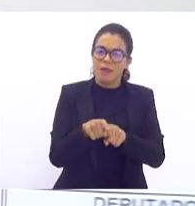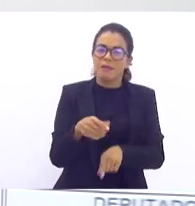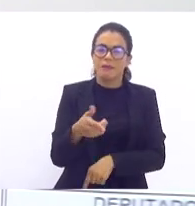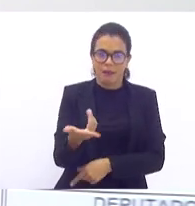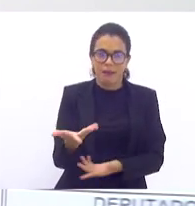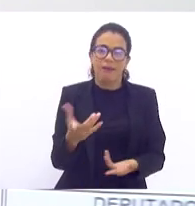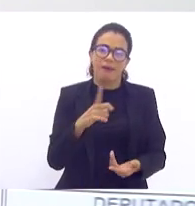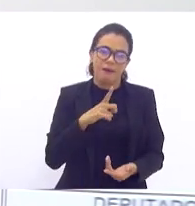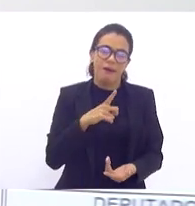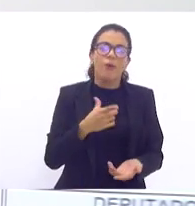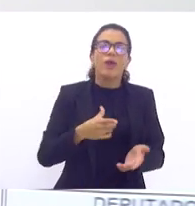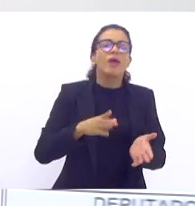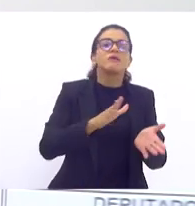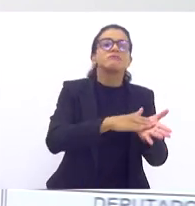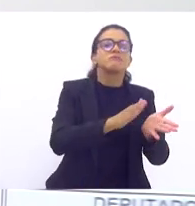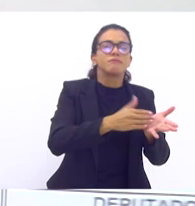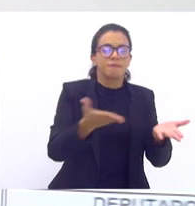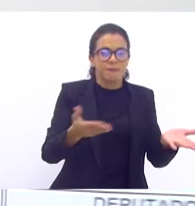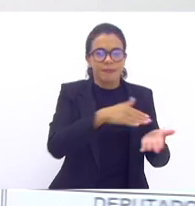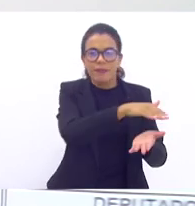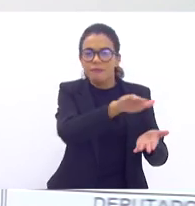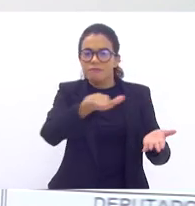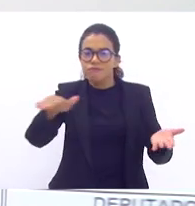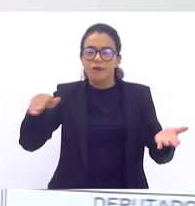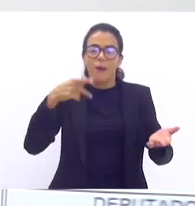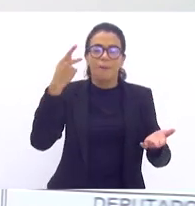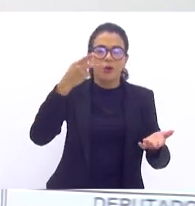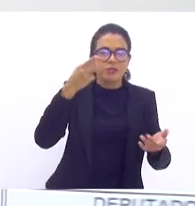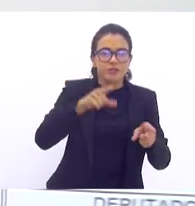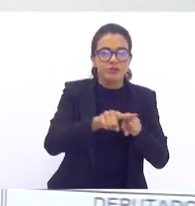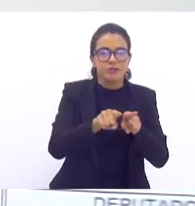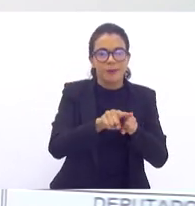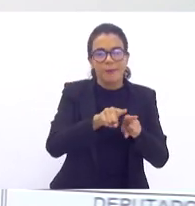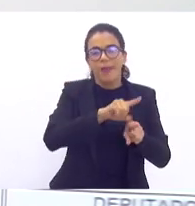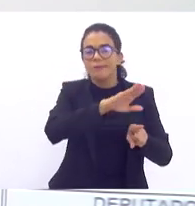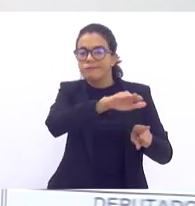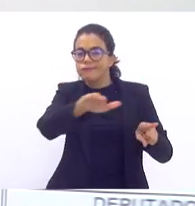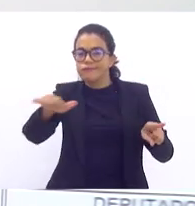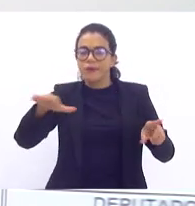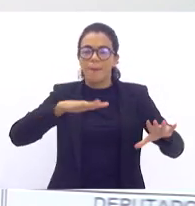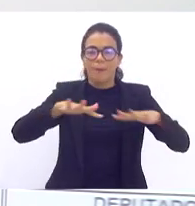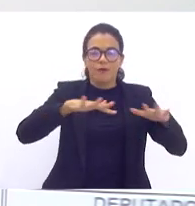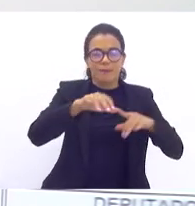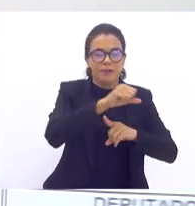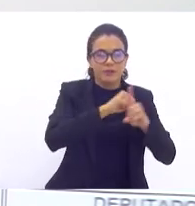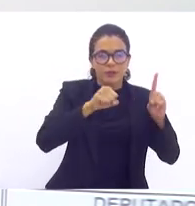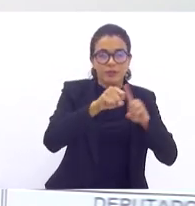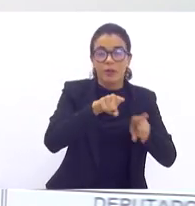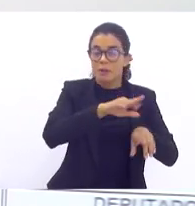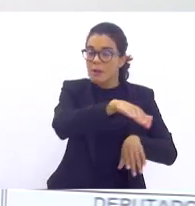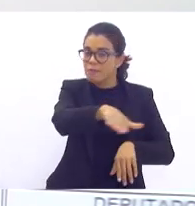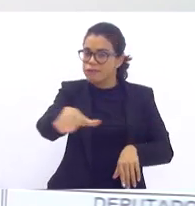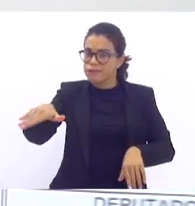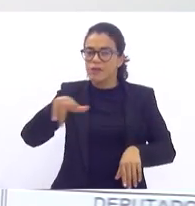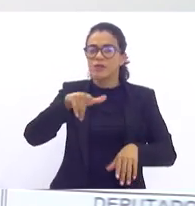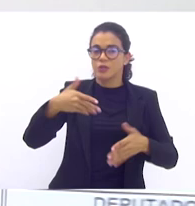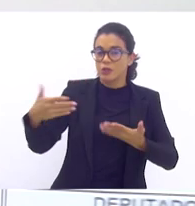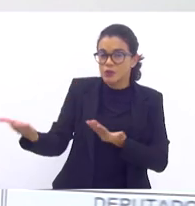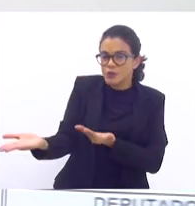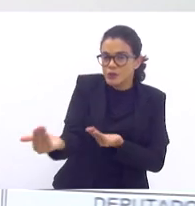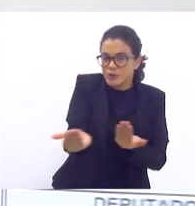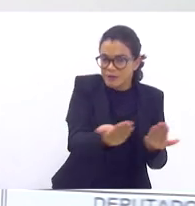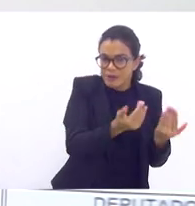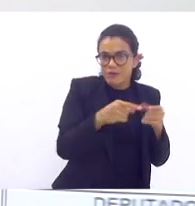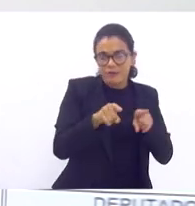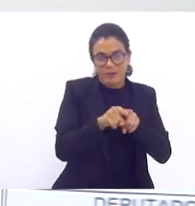cobrança Por parte dos demais redes tanto políticos como sociais como a juventude que eu vi aqui é